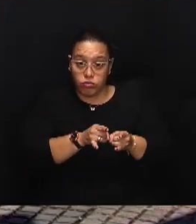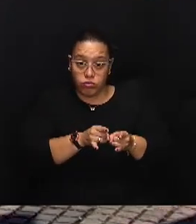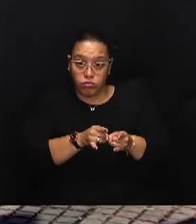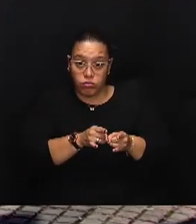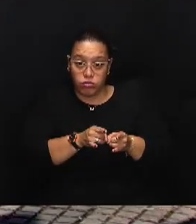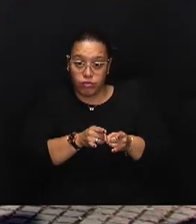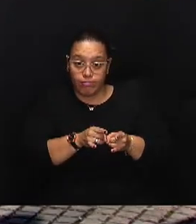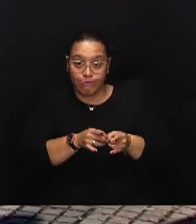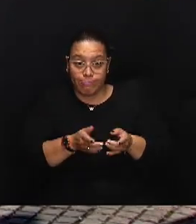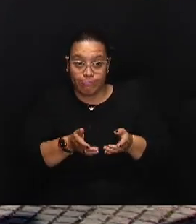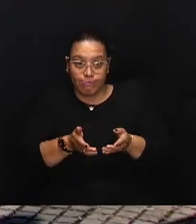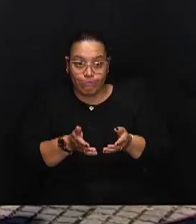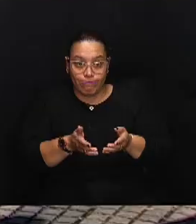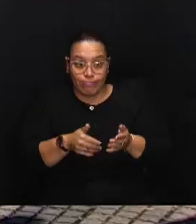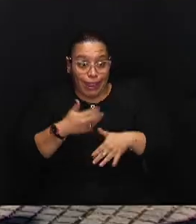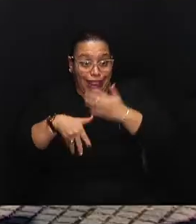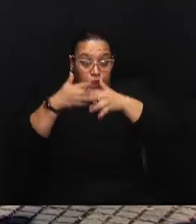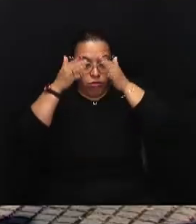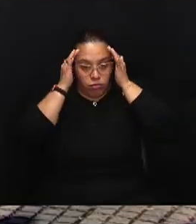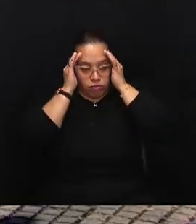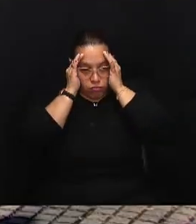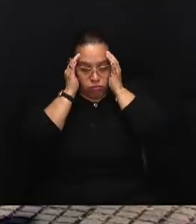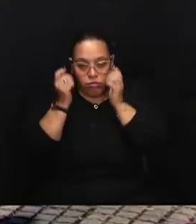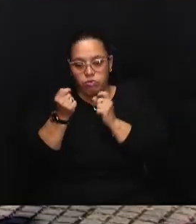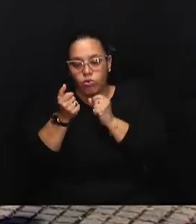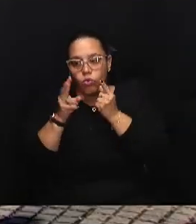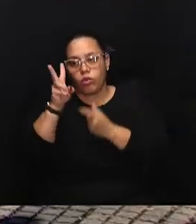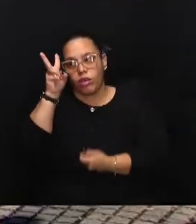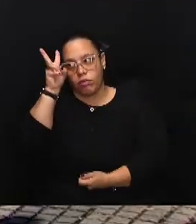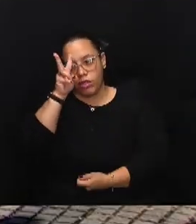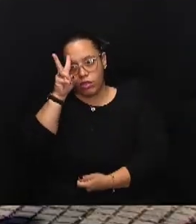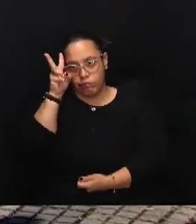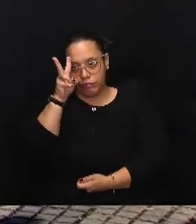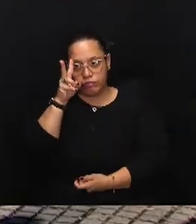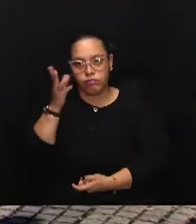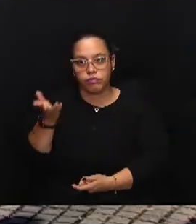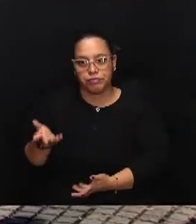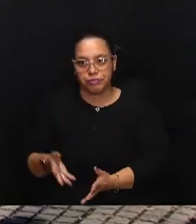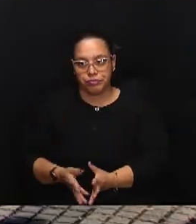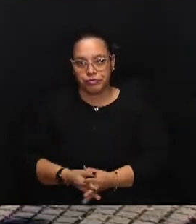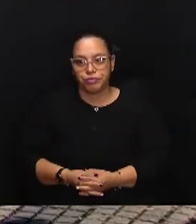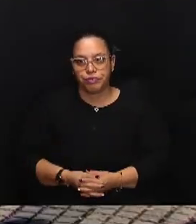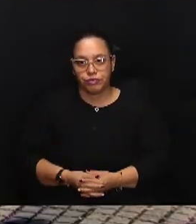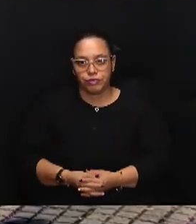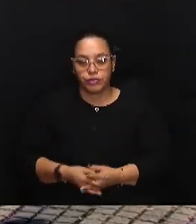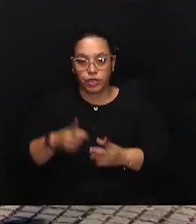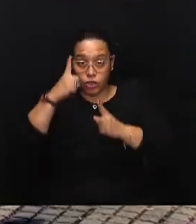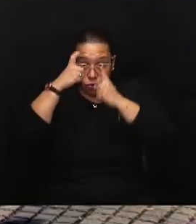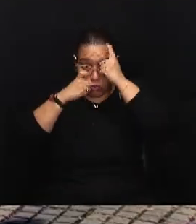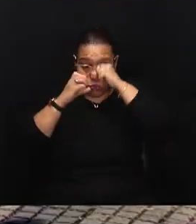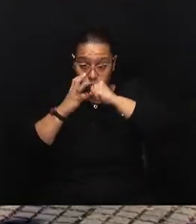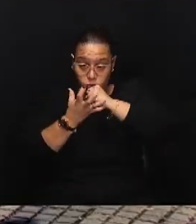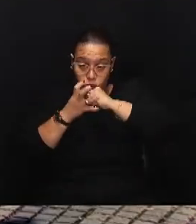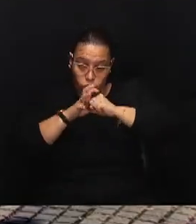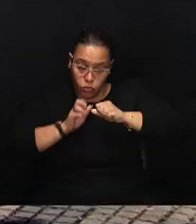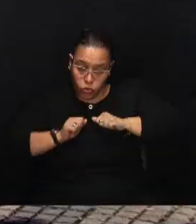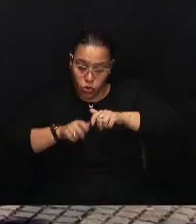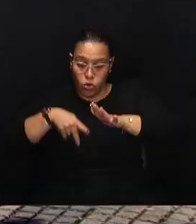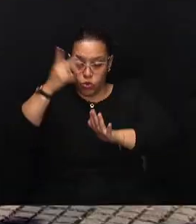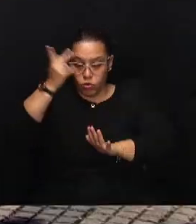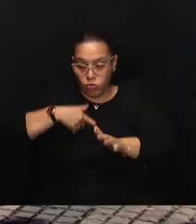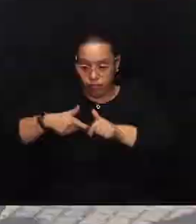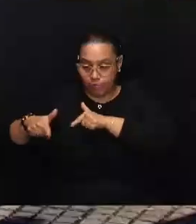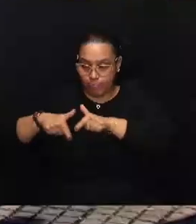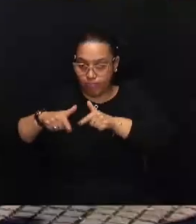sanitário. Então essas pessoas são muito pouco lembradas. Então tanto as vítimas do Covid como os próprios trabalhadores